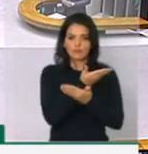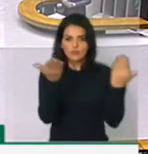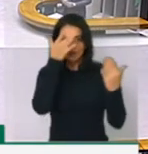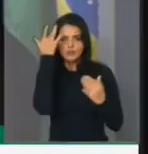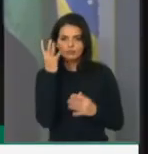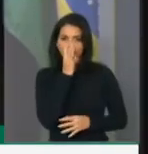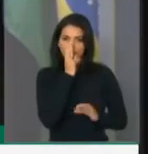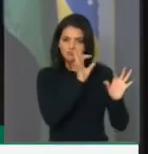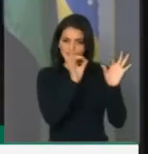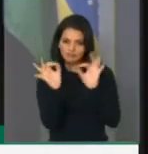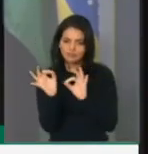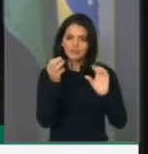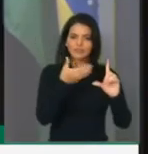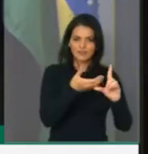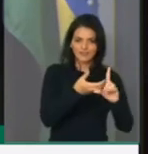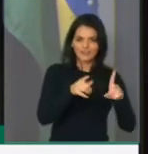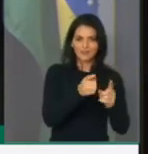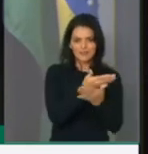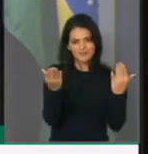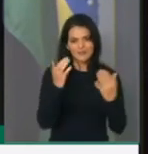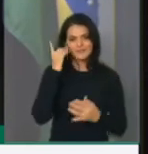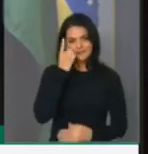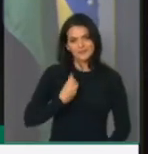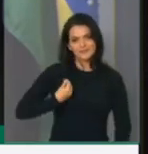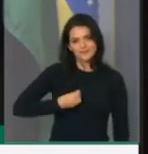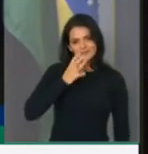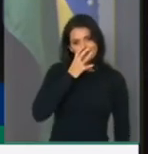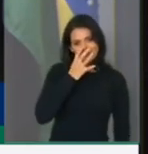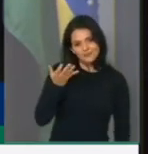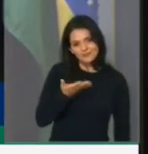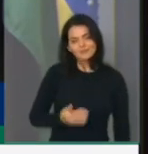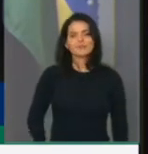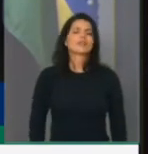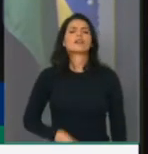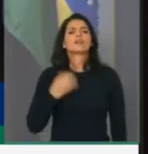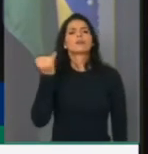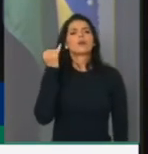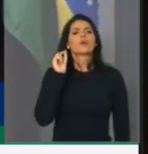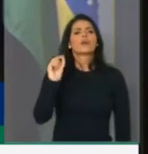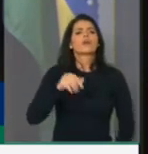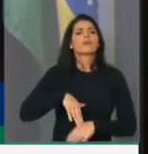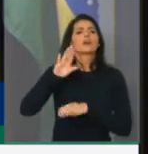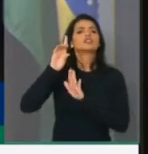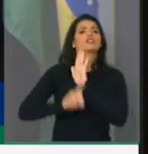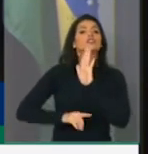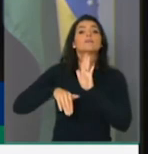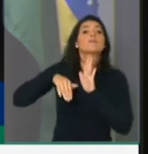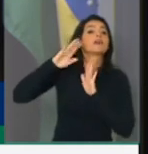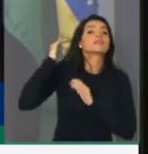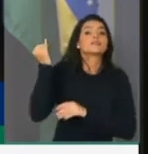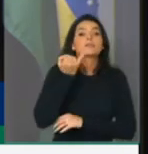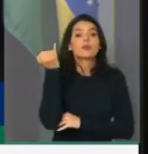acompanham através da TV Câmara e todos os deputados que que é mais importante quais são os direitos mais importantes